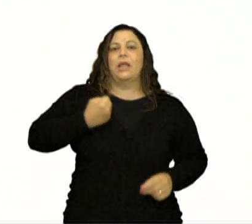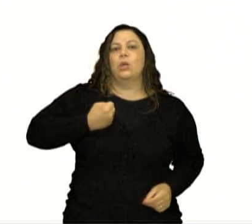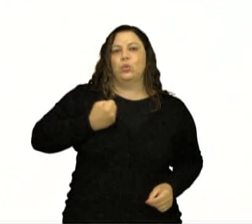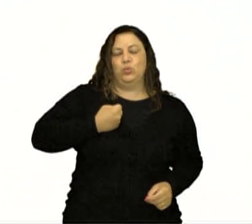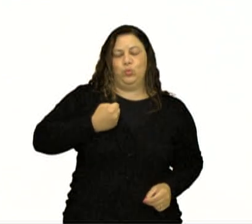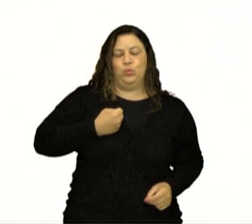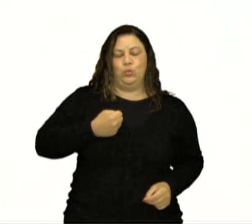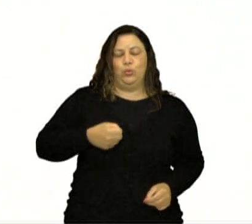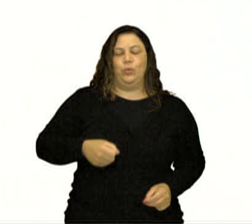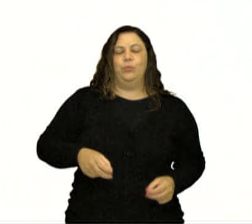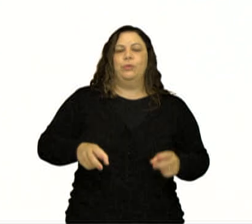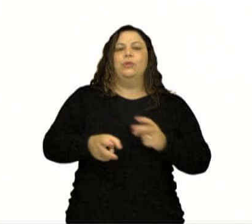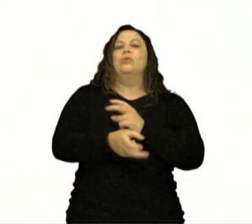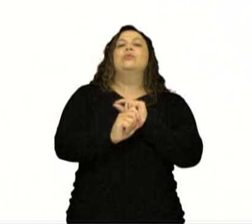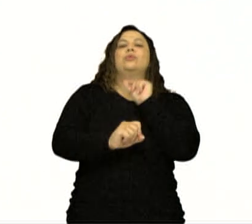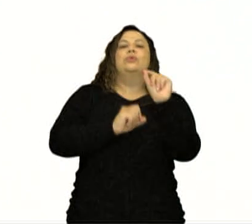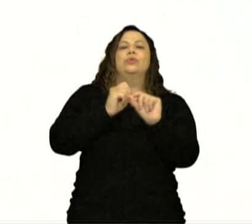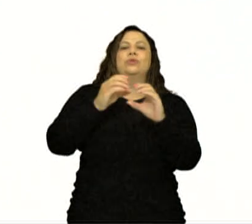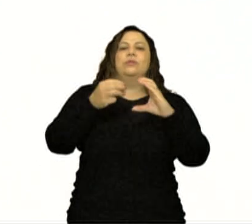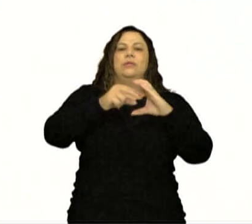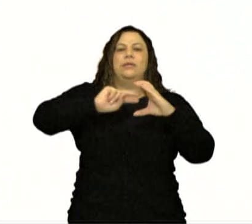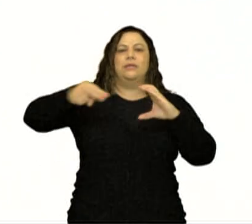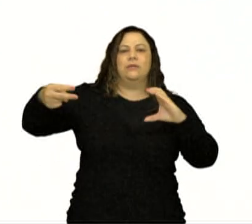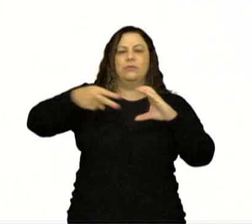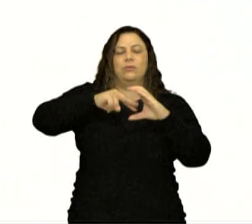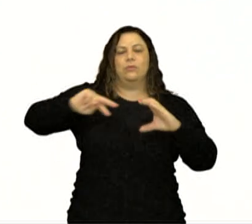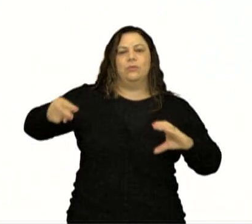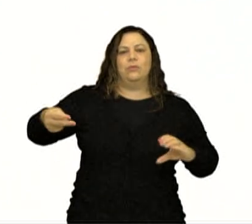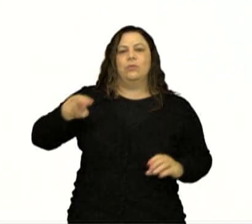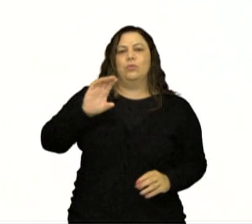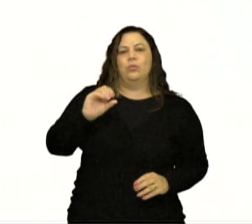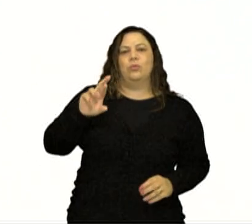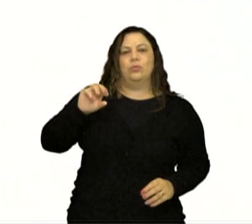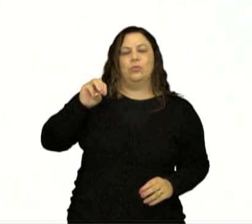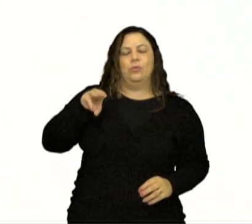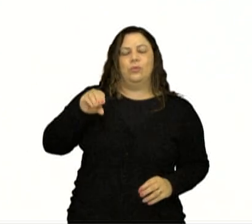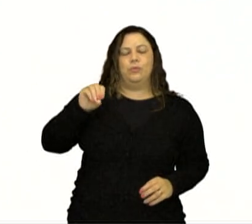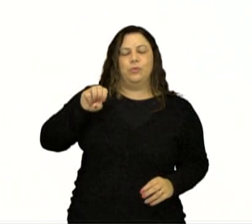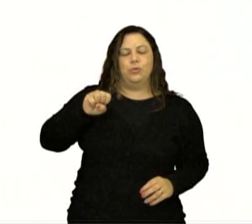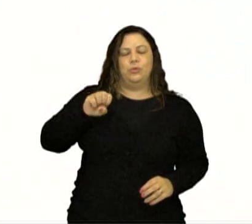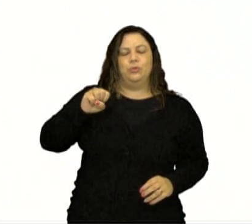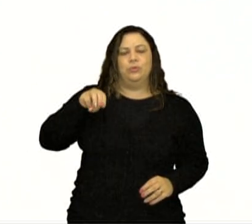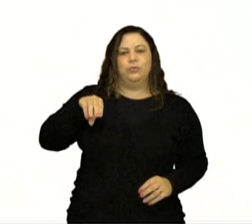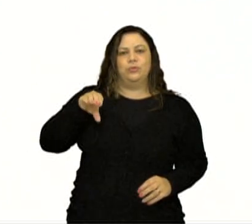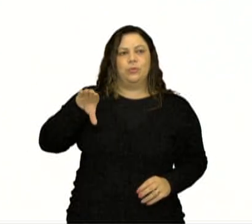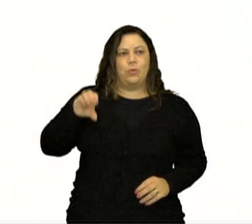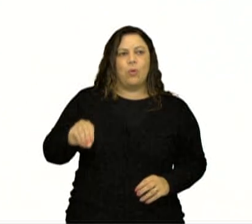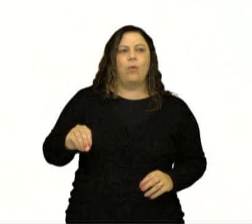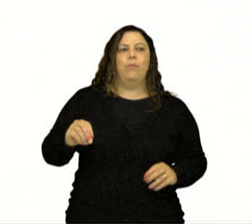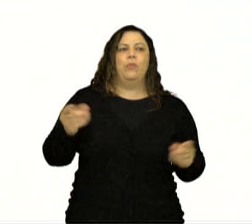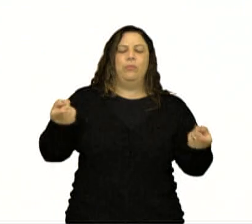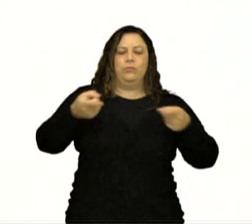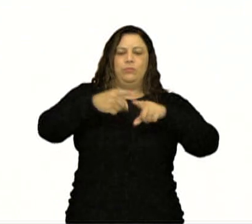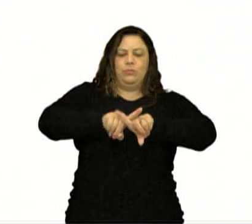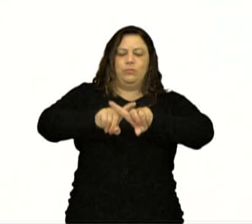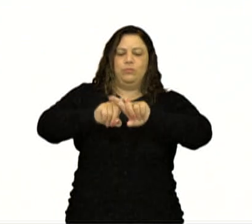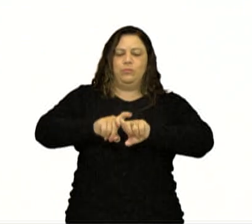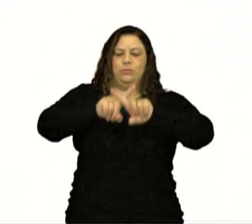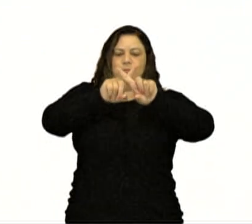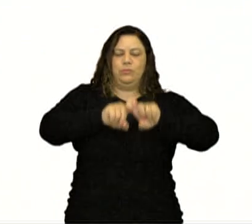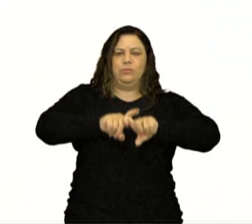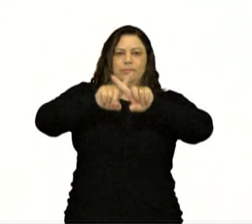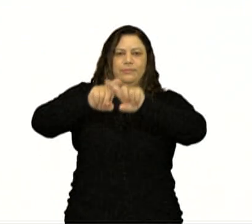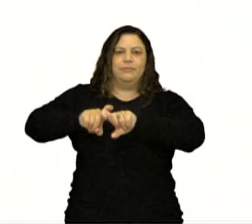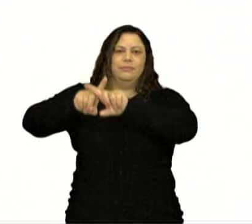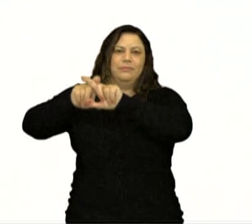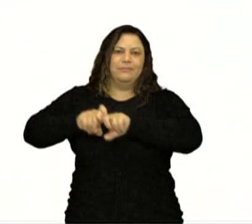Aqui mais um gifzinho mostrando a separação dos cromossomos, né, vindo alguns para cá e outros para lá, recombinando muitas vezes, né?